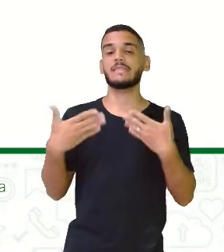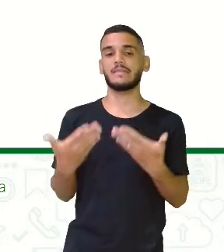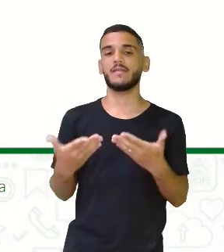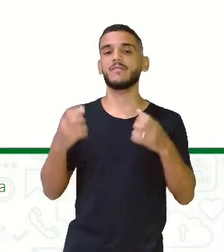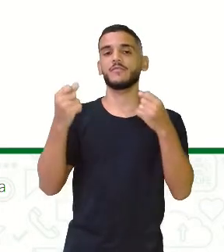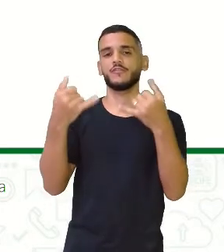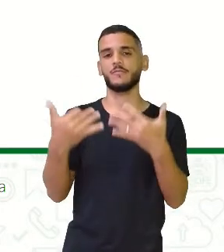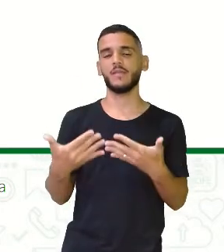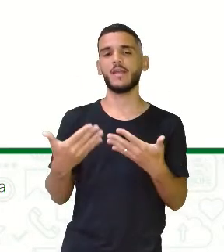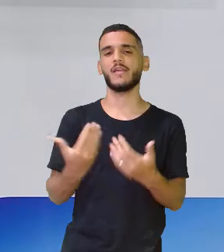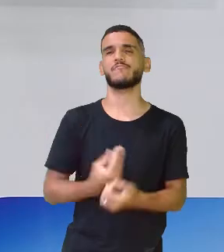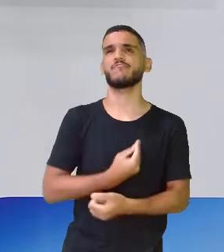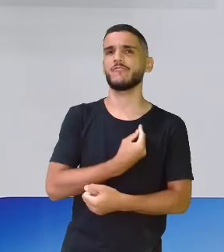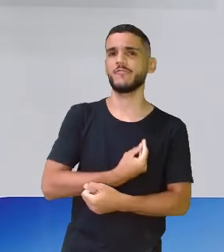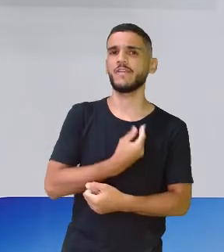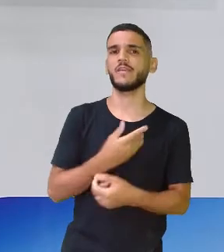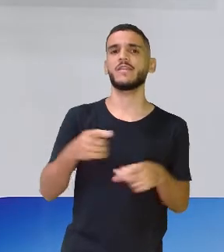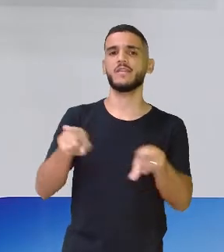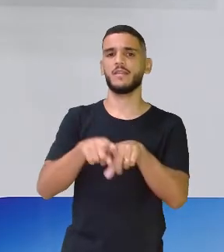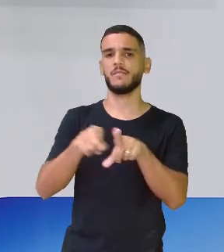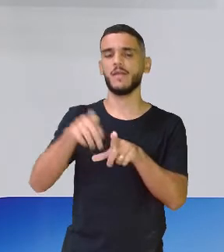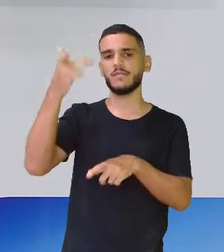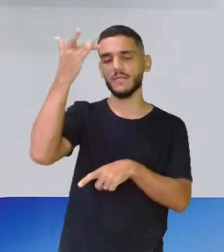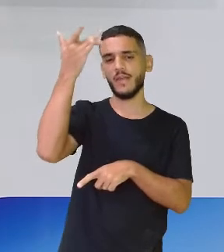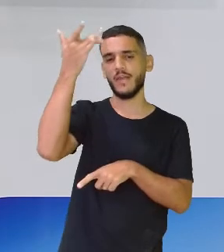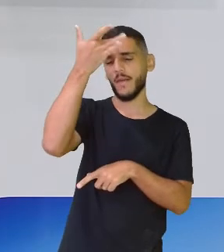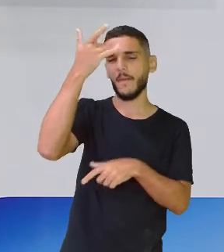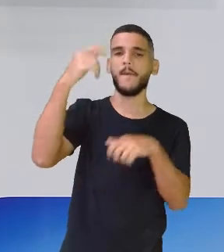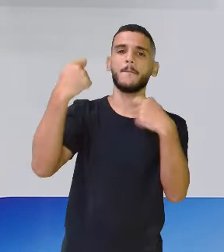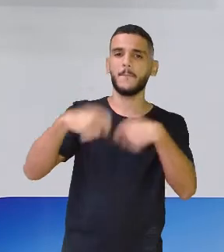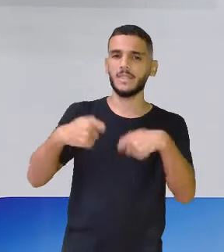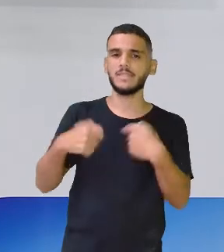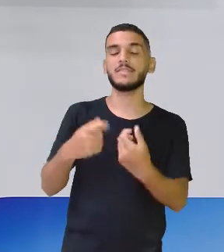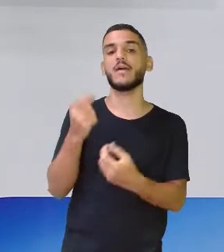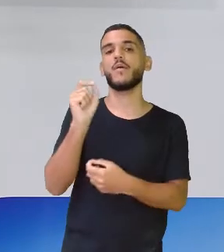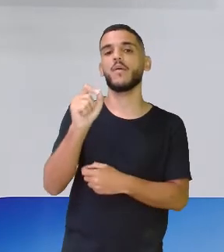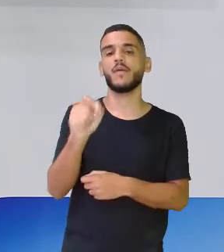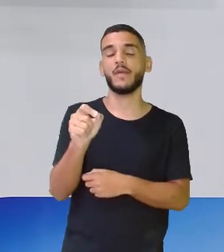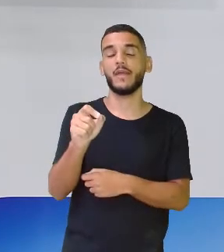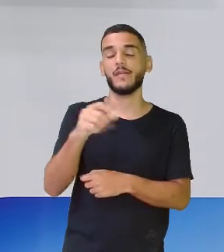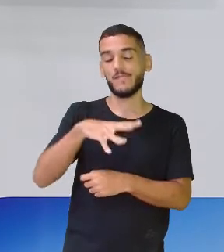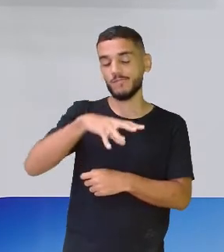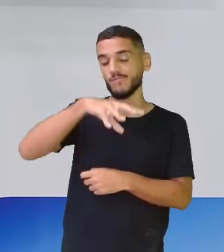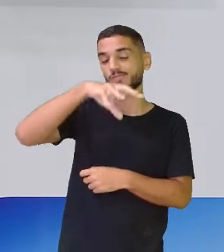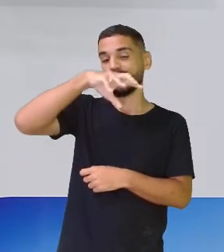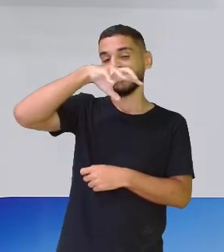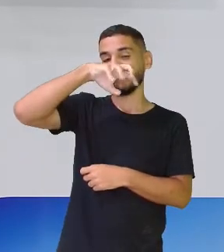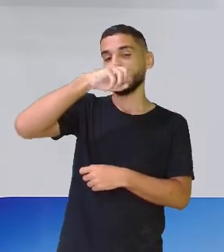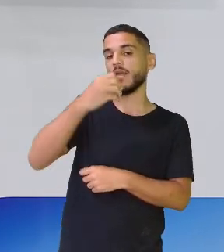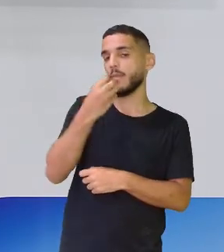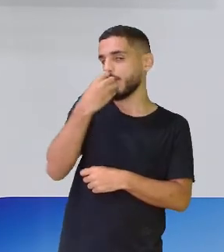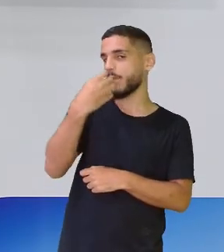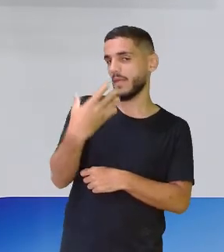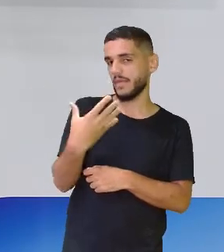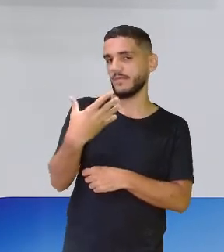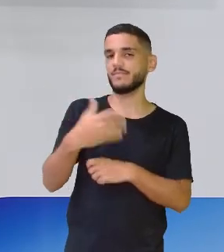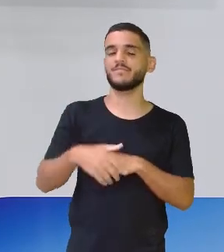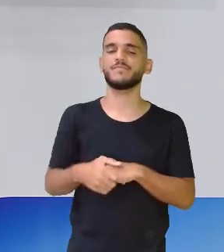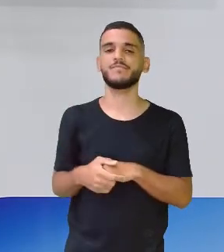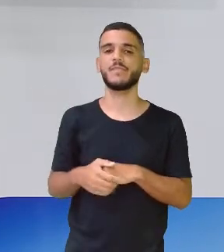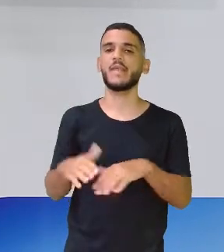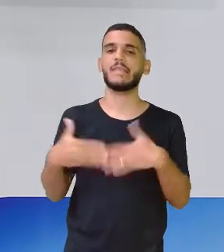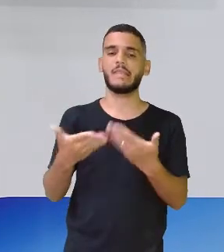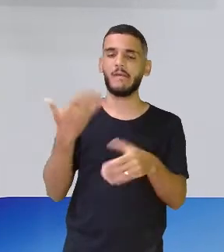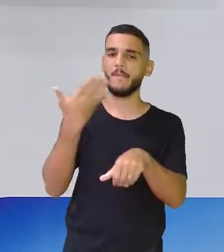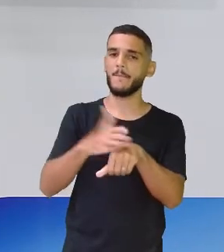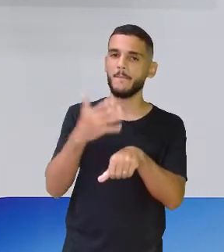da saúde mental, é falar que a gente precisa respirar bem, a gente ter esses cuidados com a nossa respiração. Então, hábitos